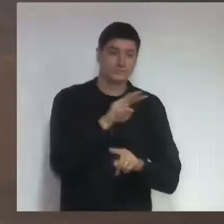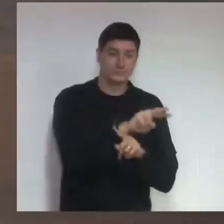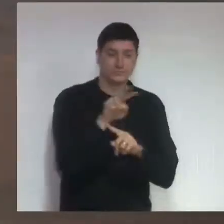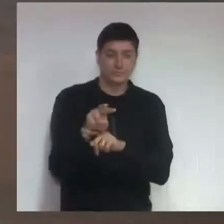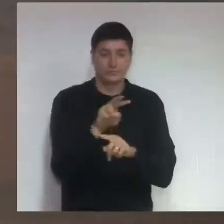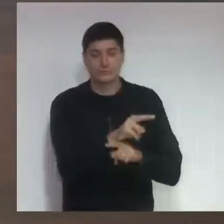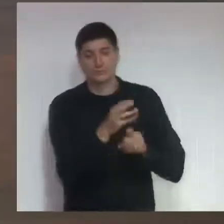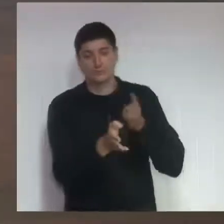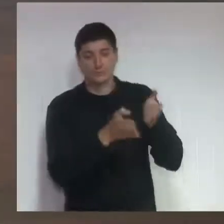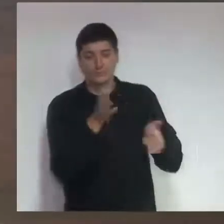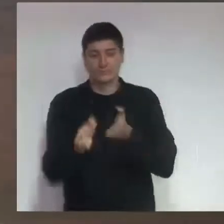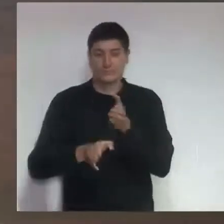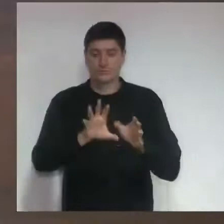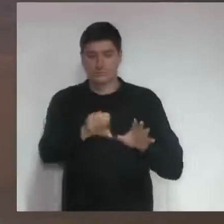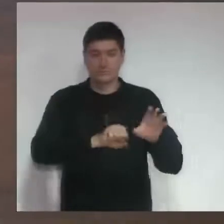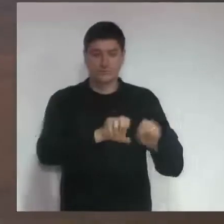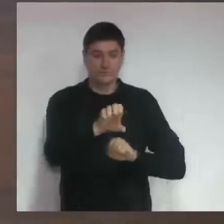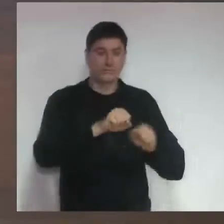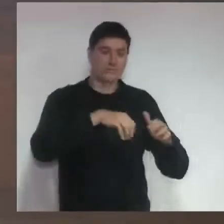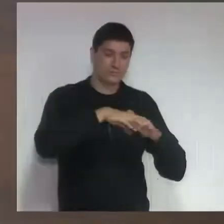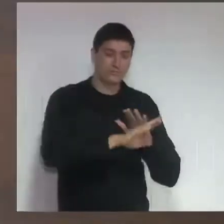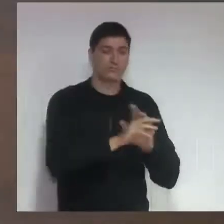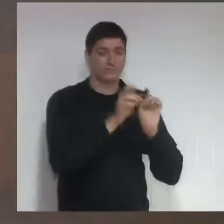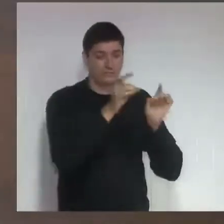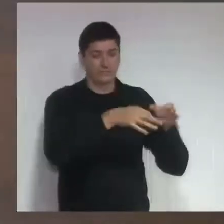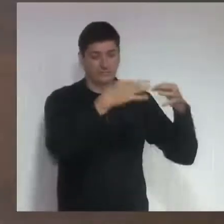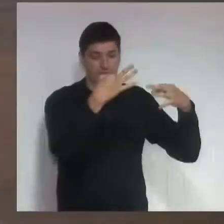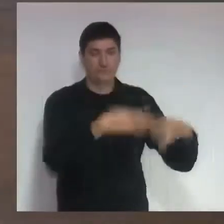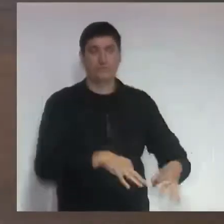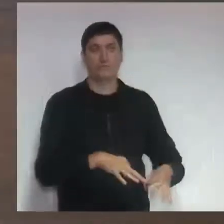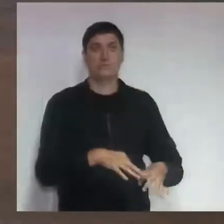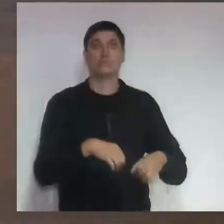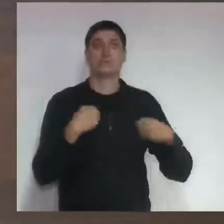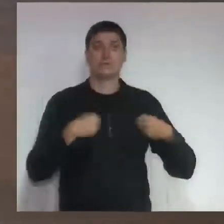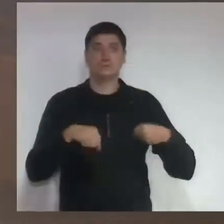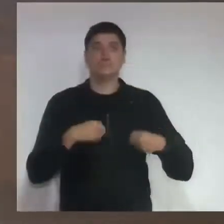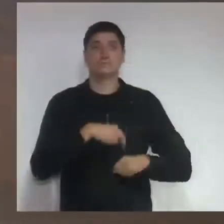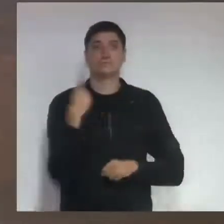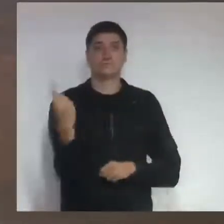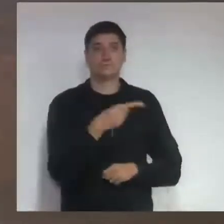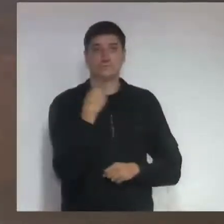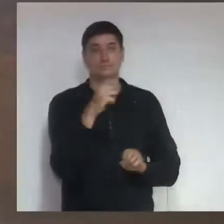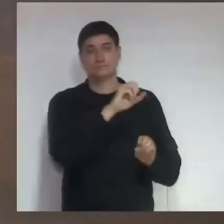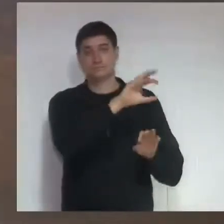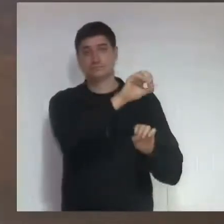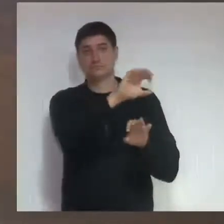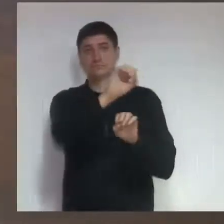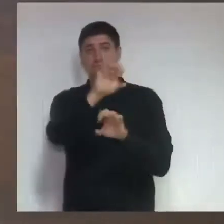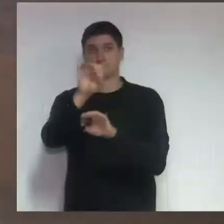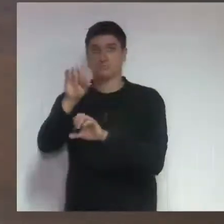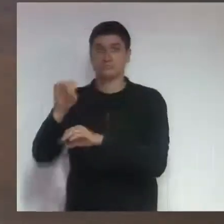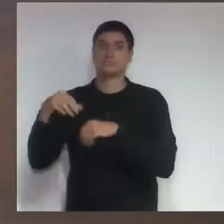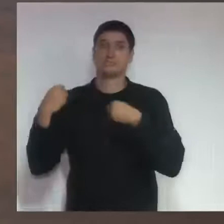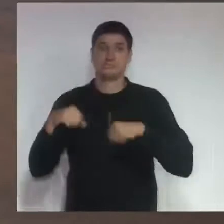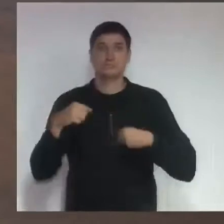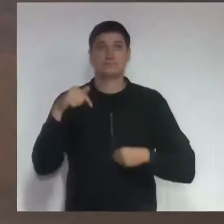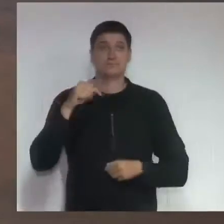de preservação. A gente precisa multiplicar esse tipo de participação para toda a cidade. Um outro